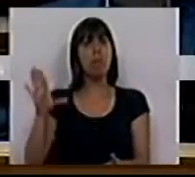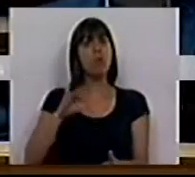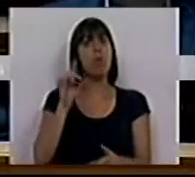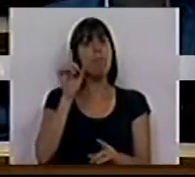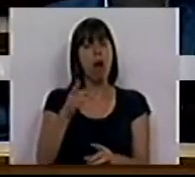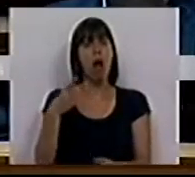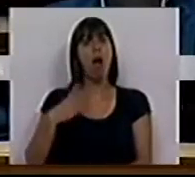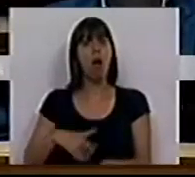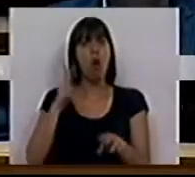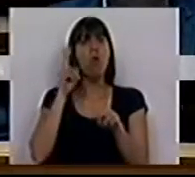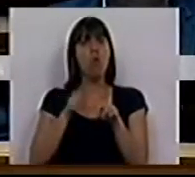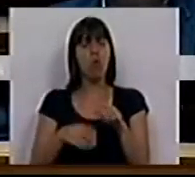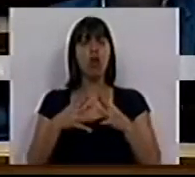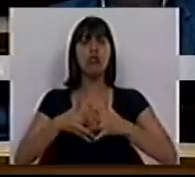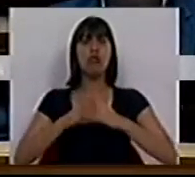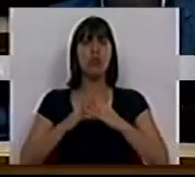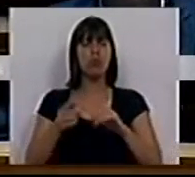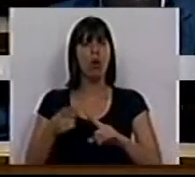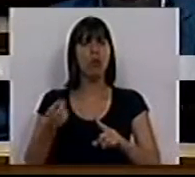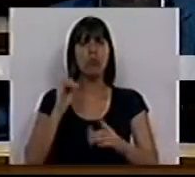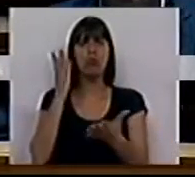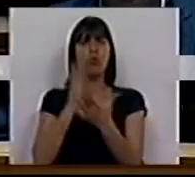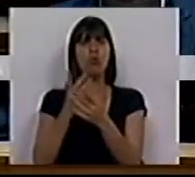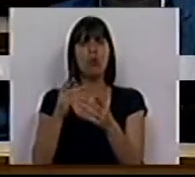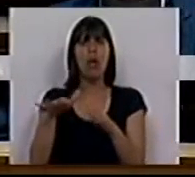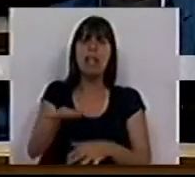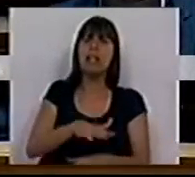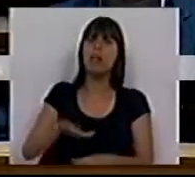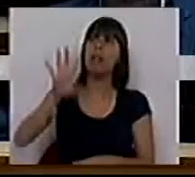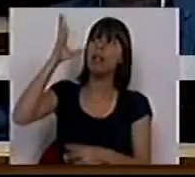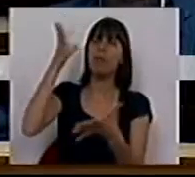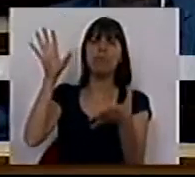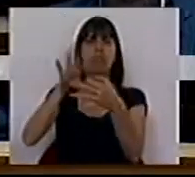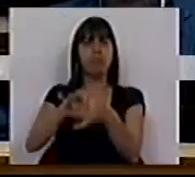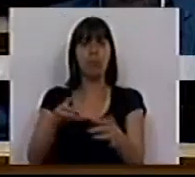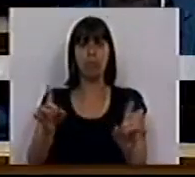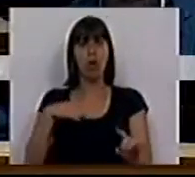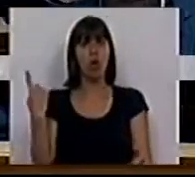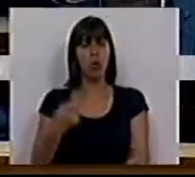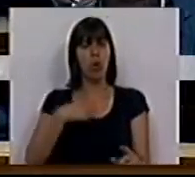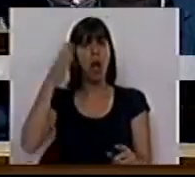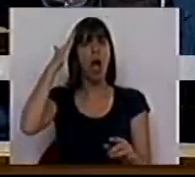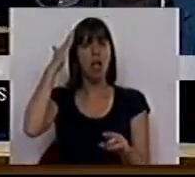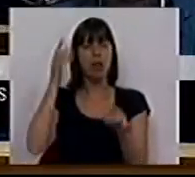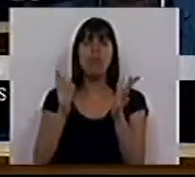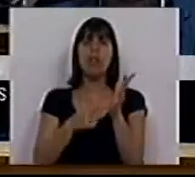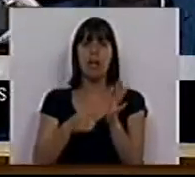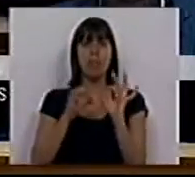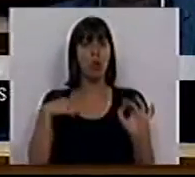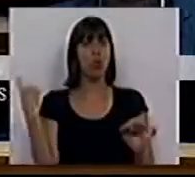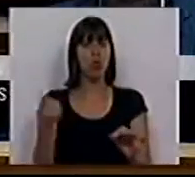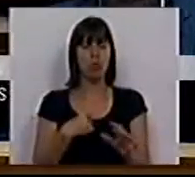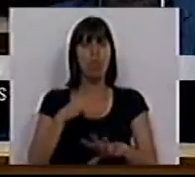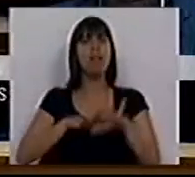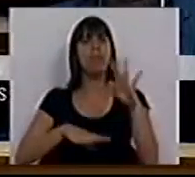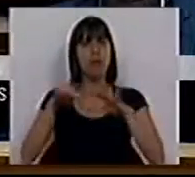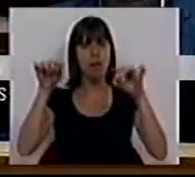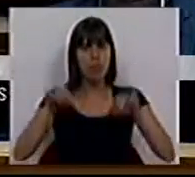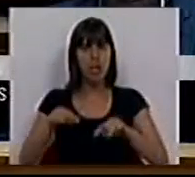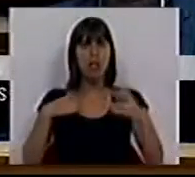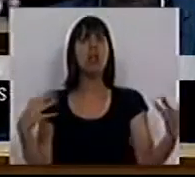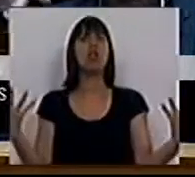mais, queríamos um corte estrutural e não apenas um corte conjuntural. E todos entendemos que isso era necessário, fizemos-lo aqui